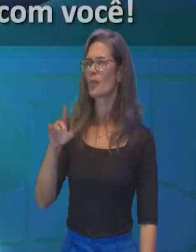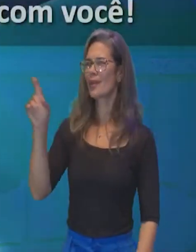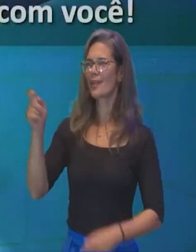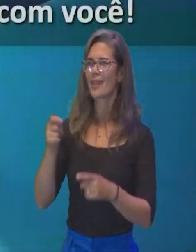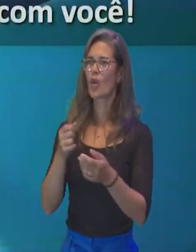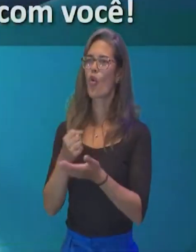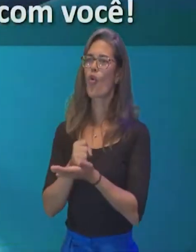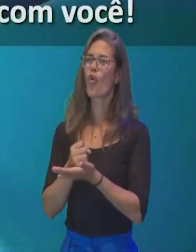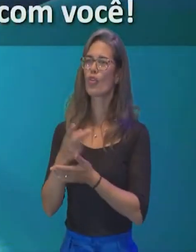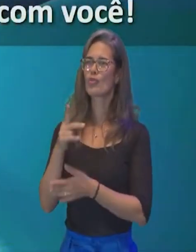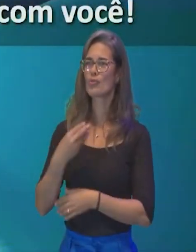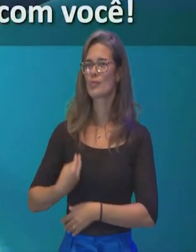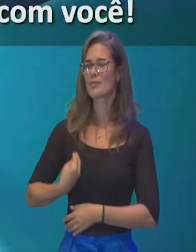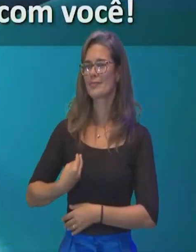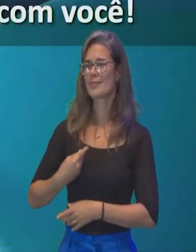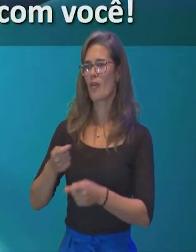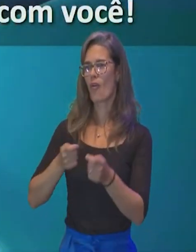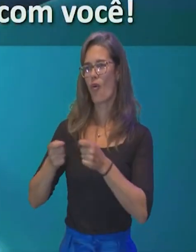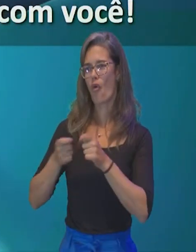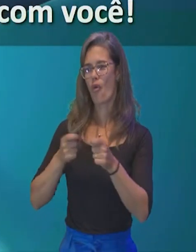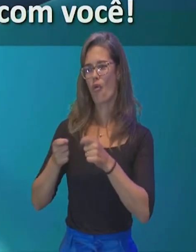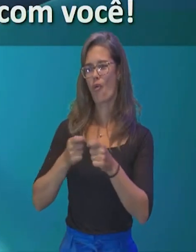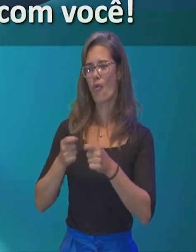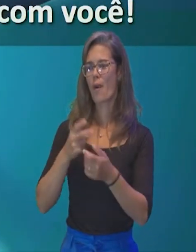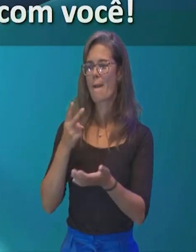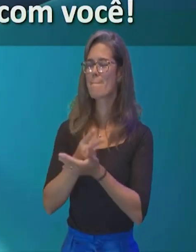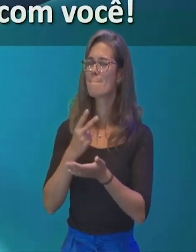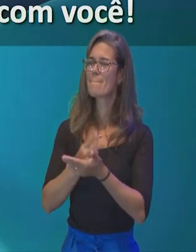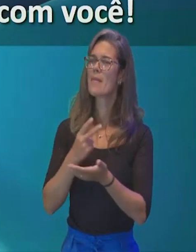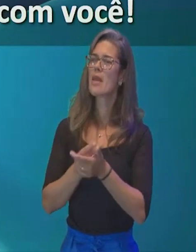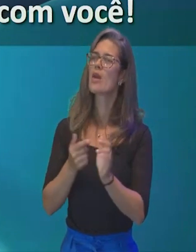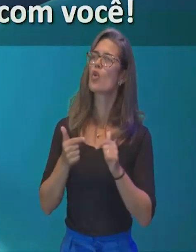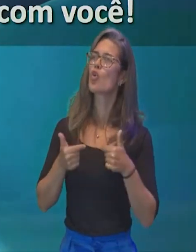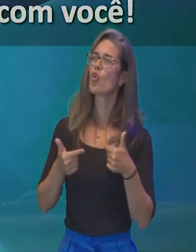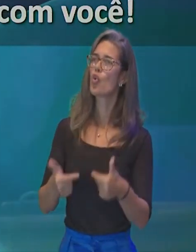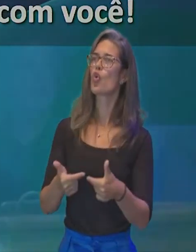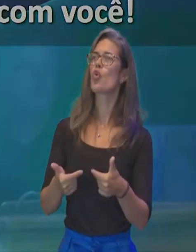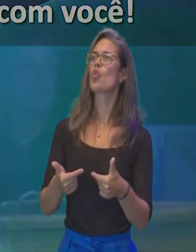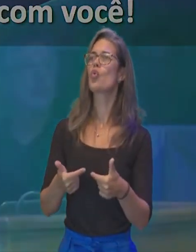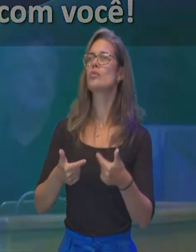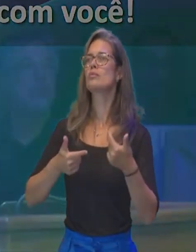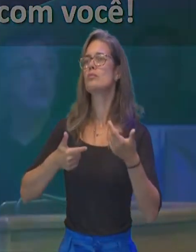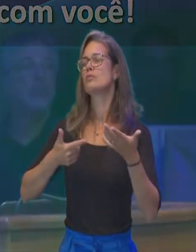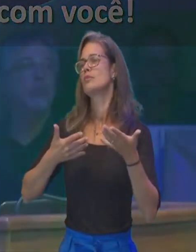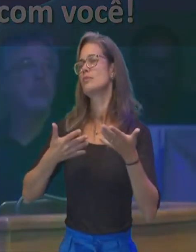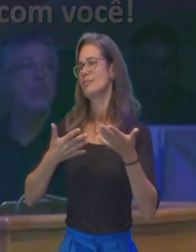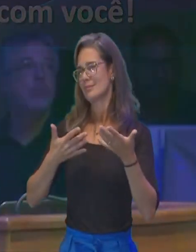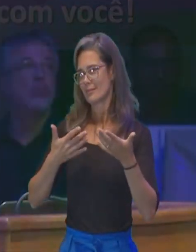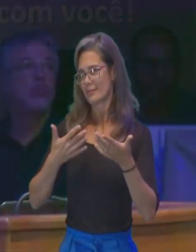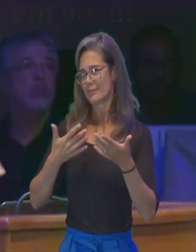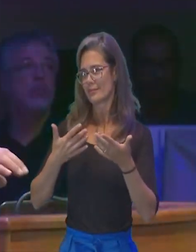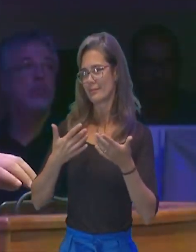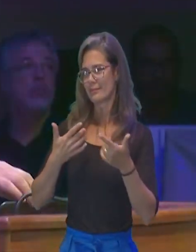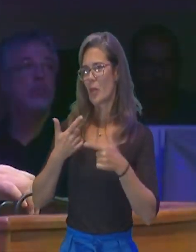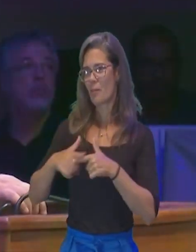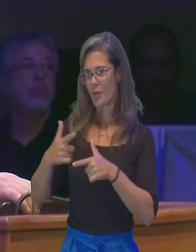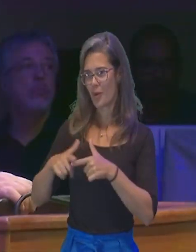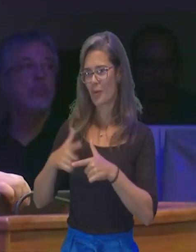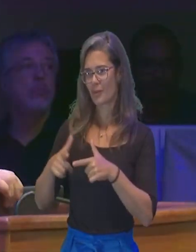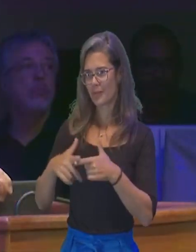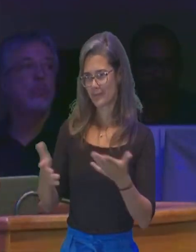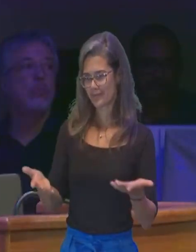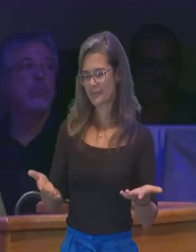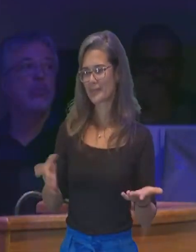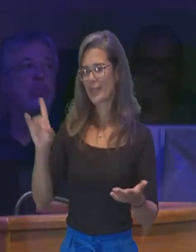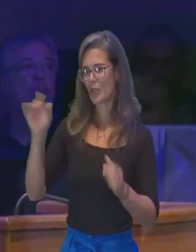controle da sua vida, apesar de todas as lutas e todas as tempestades. E nos ajude o